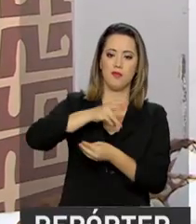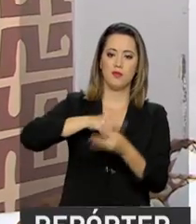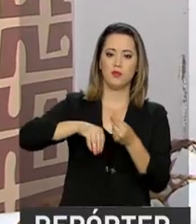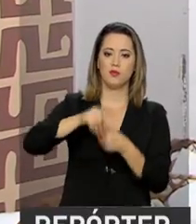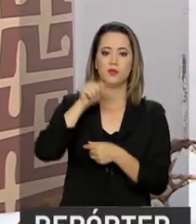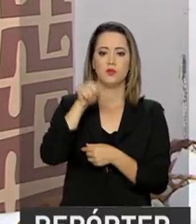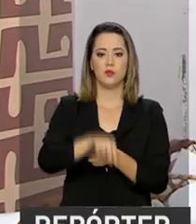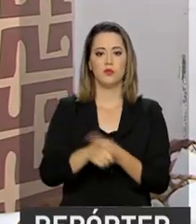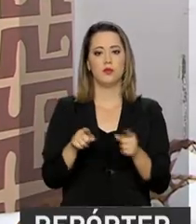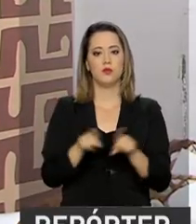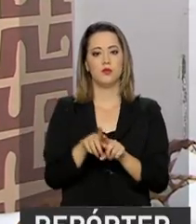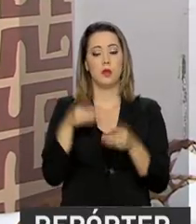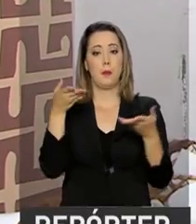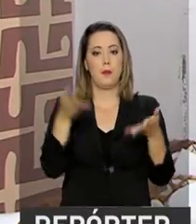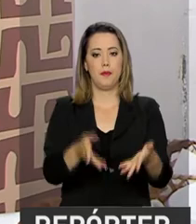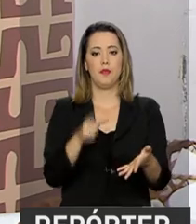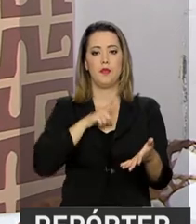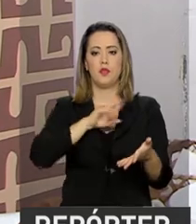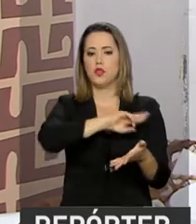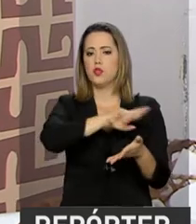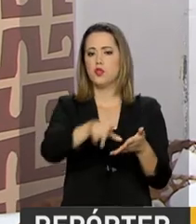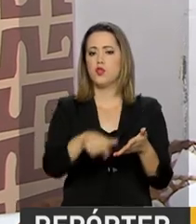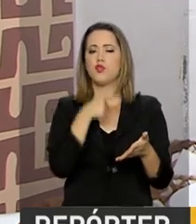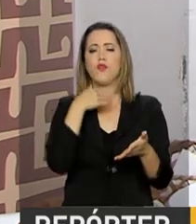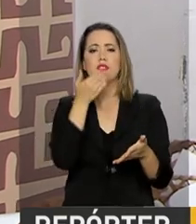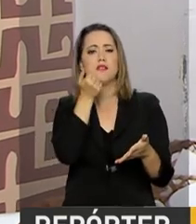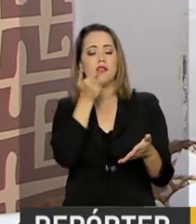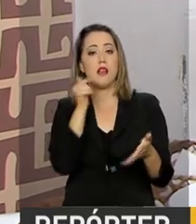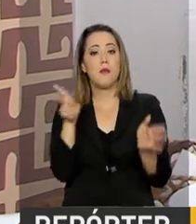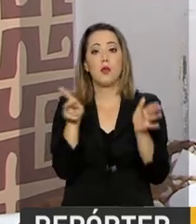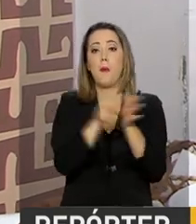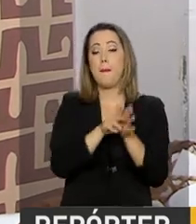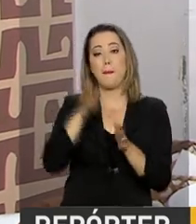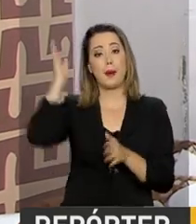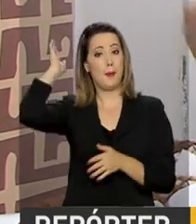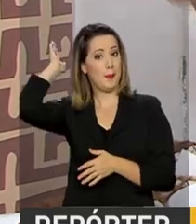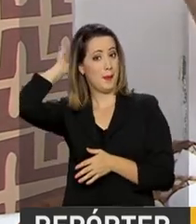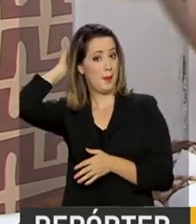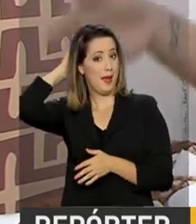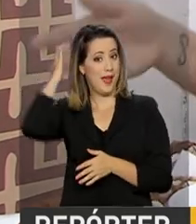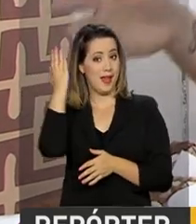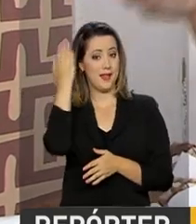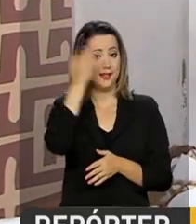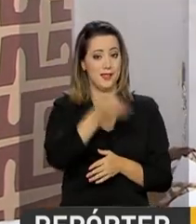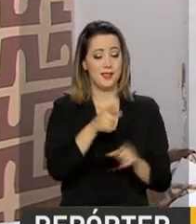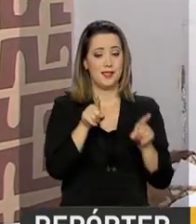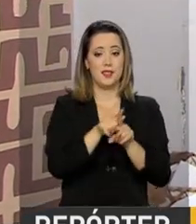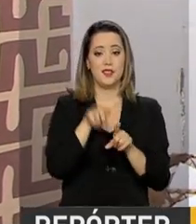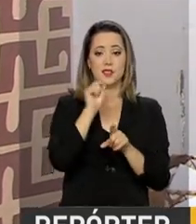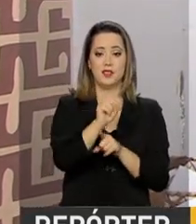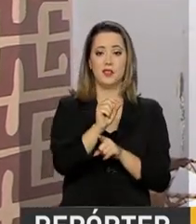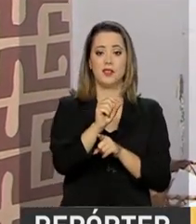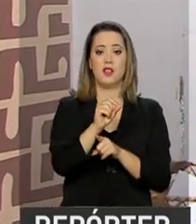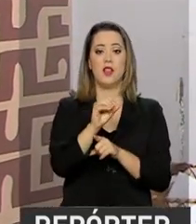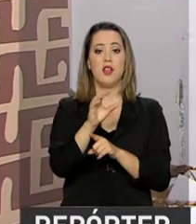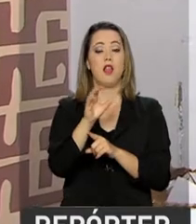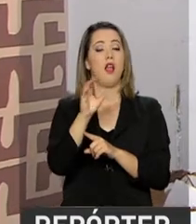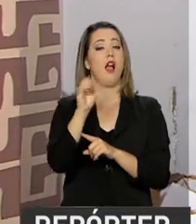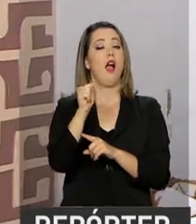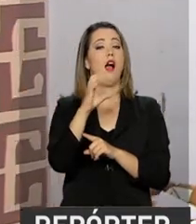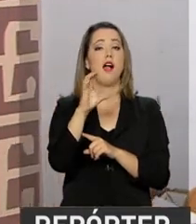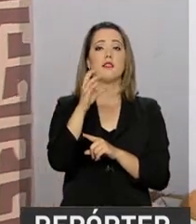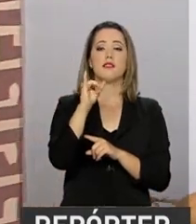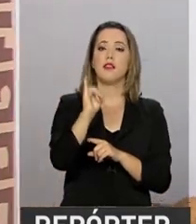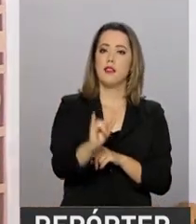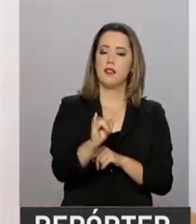mesa paraense tem vatapá caruru maniçoba casquinha de caranguejo perotti preto a sair bom eu vou